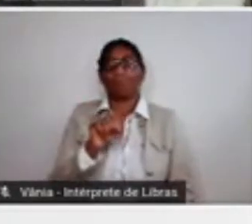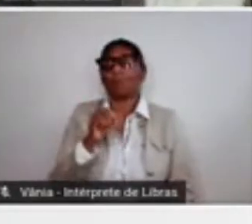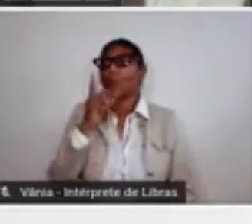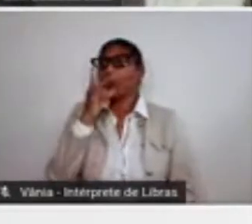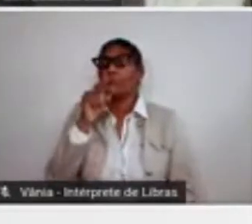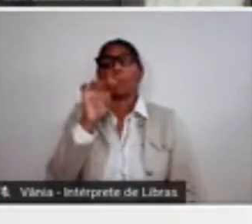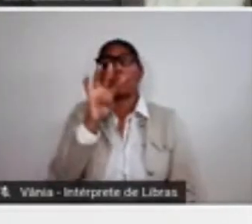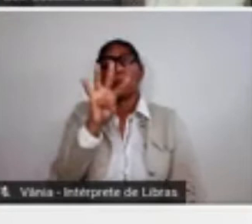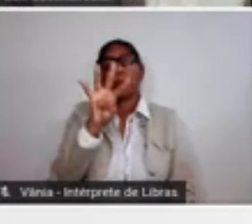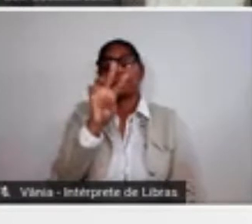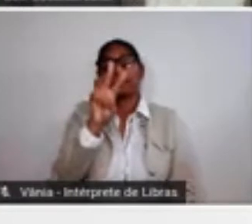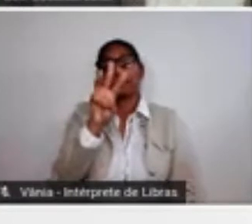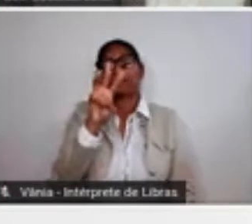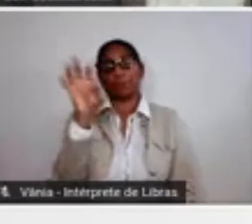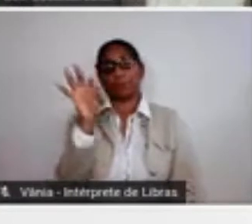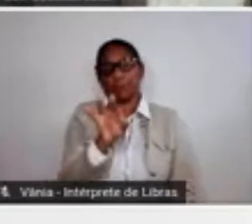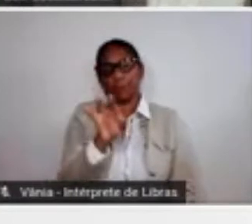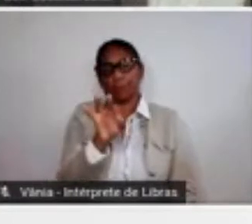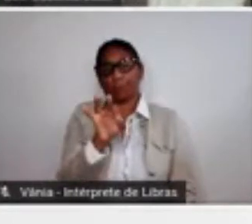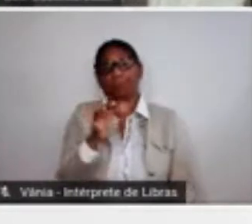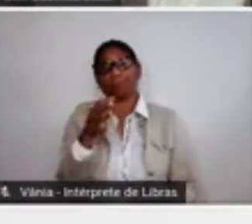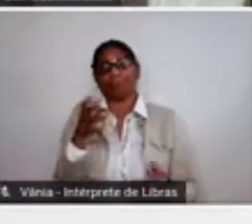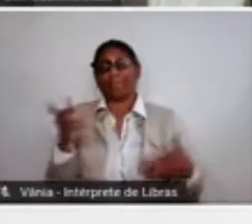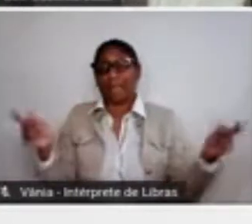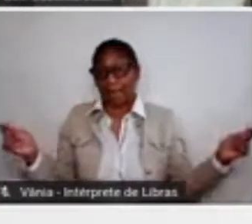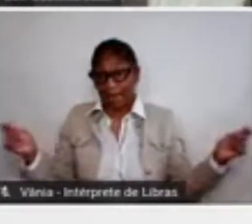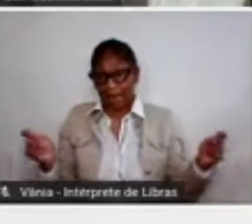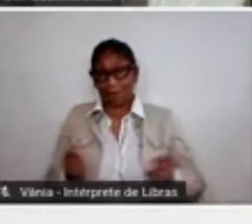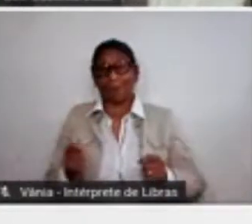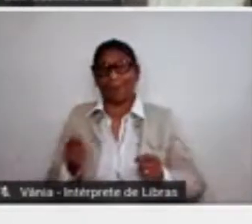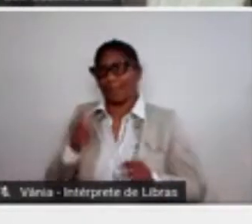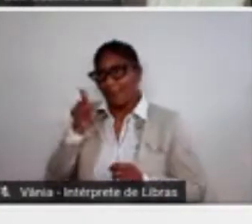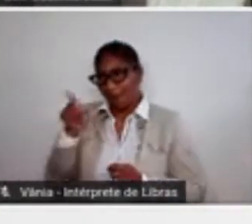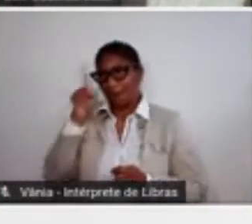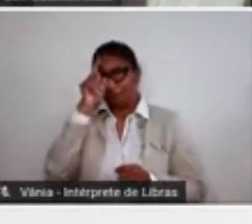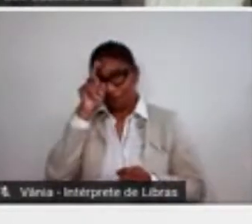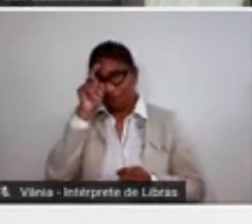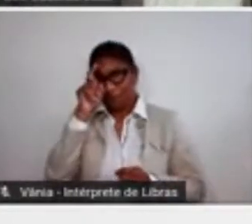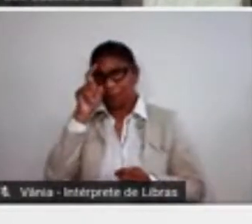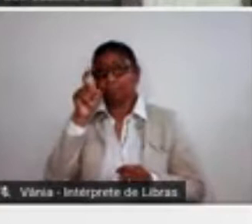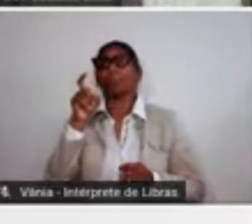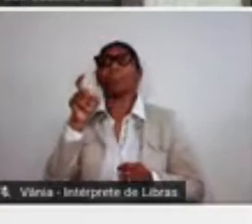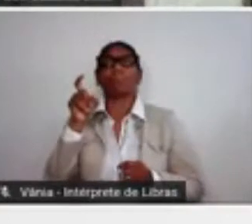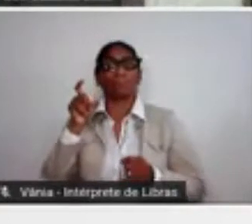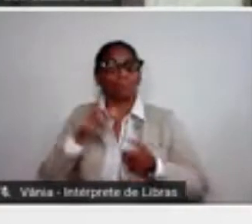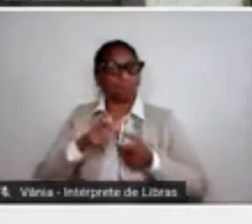aumento de hospitalizações, mas a capacidade hospitalar ela ainda é alta, né? Ela é